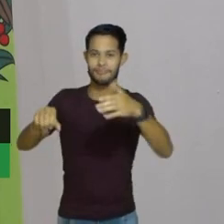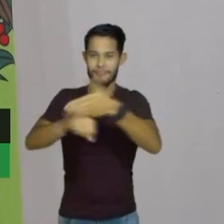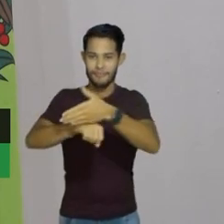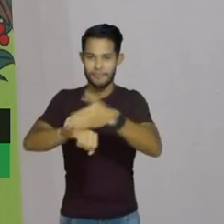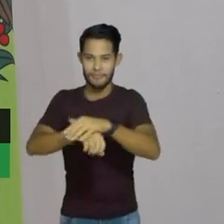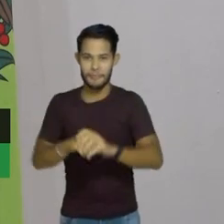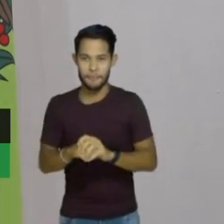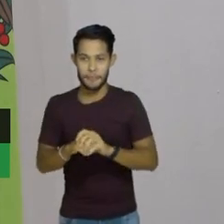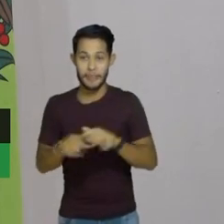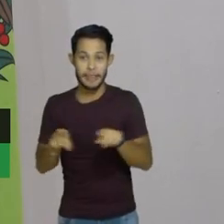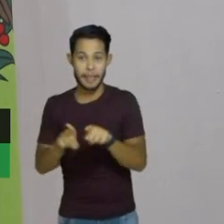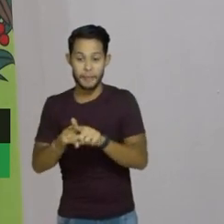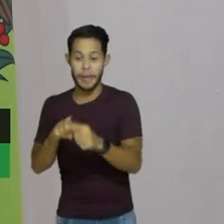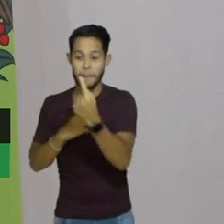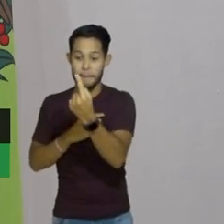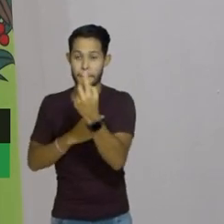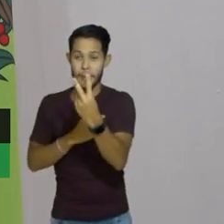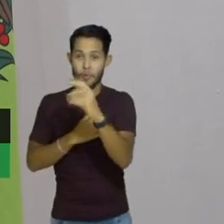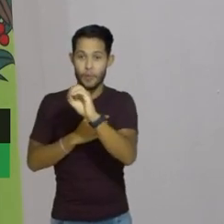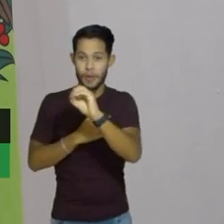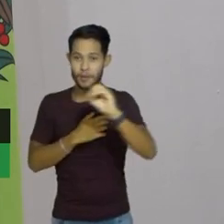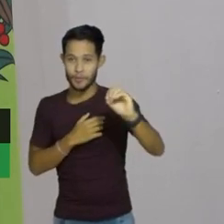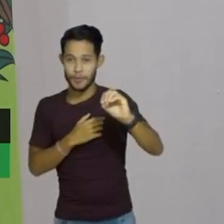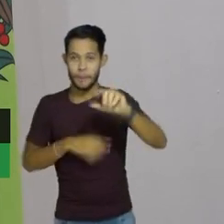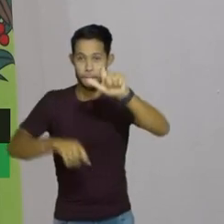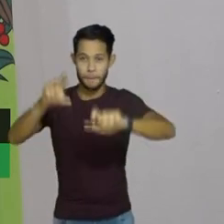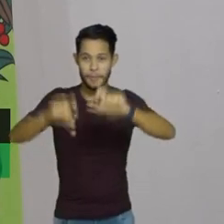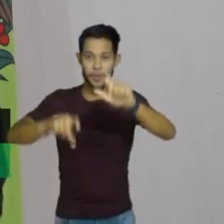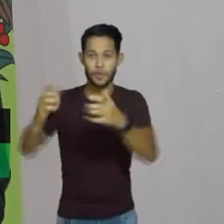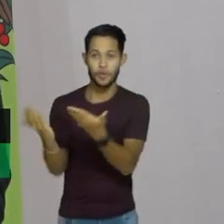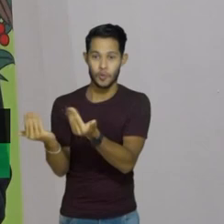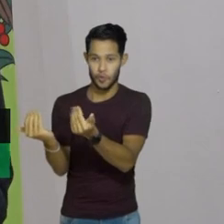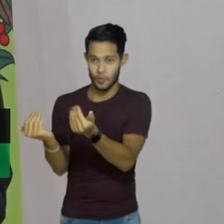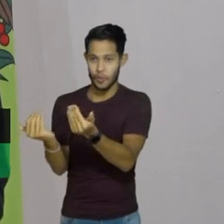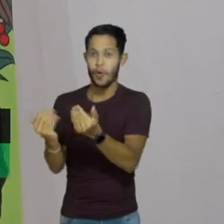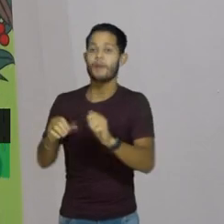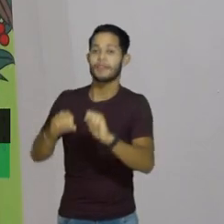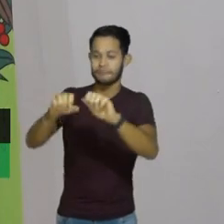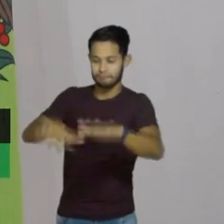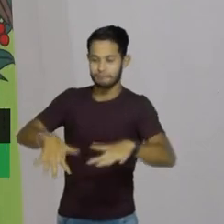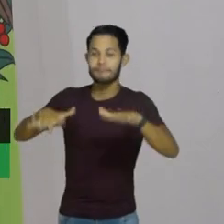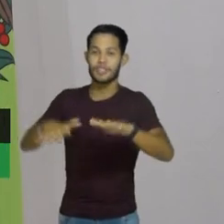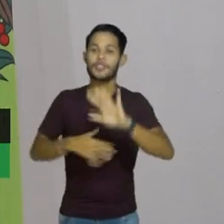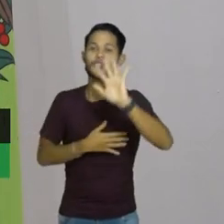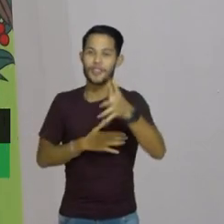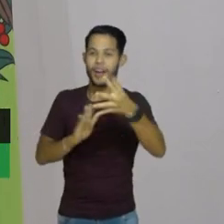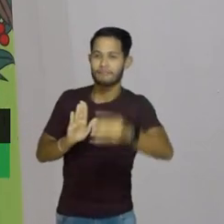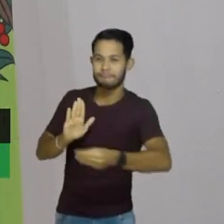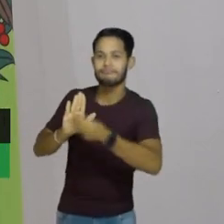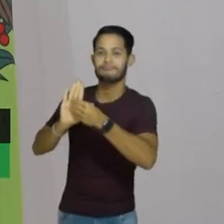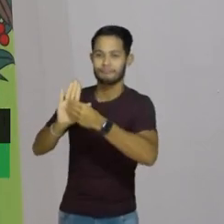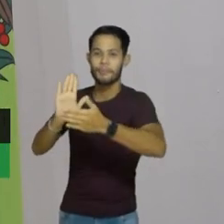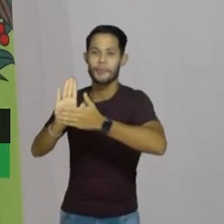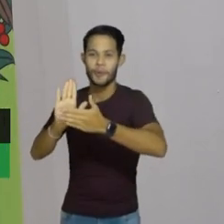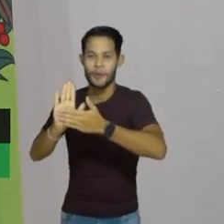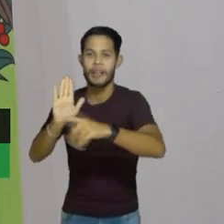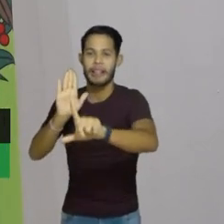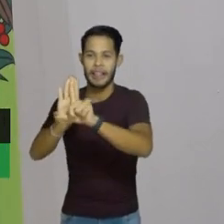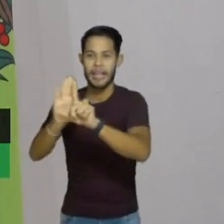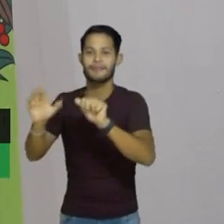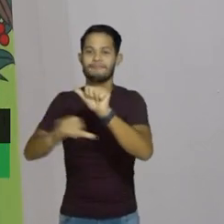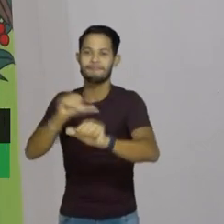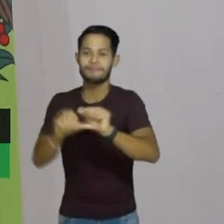1.290 jovens parlamentares, como eu disse, que inclusive são autores de leis estaduais, leis validadas pelo